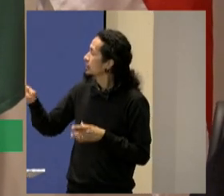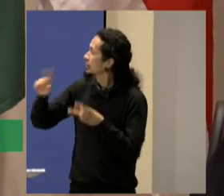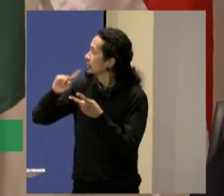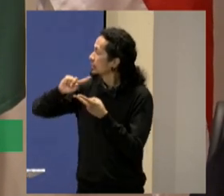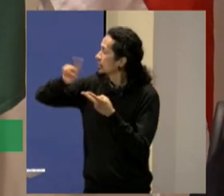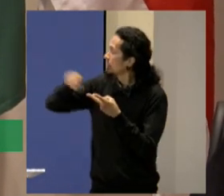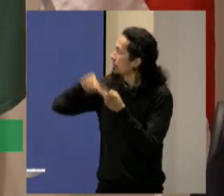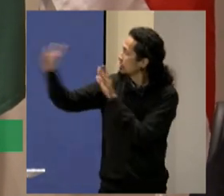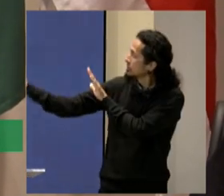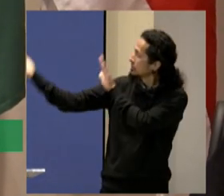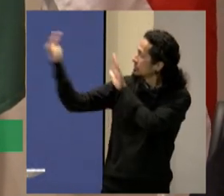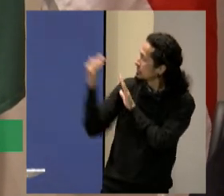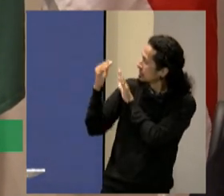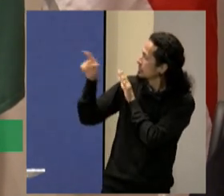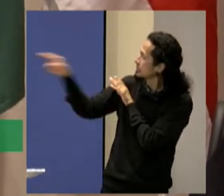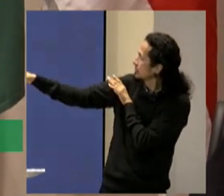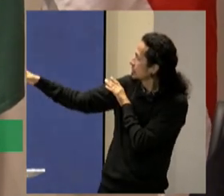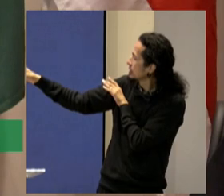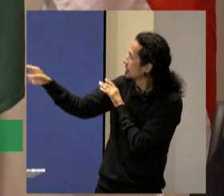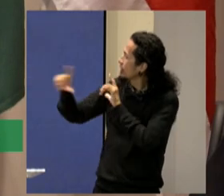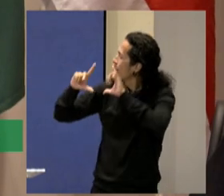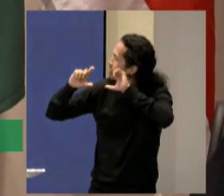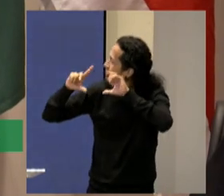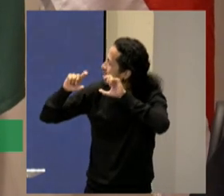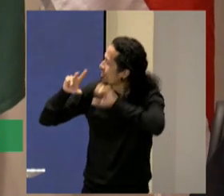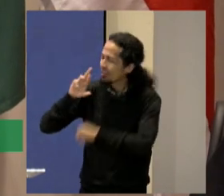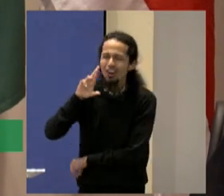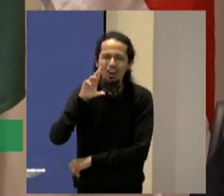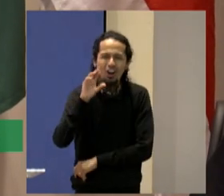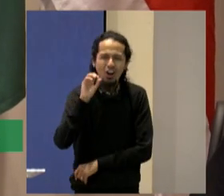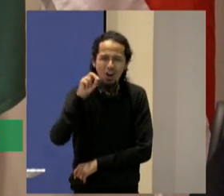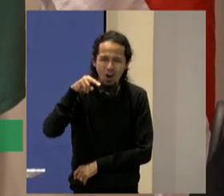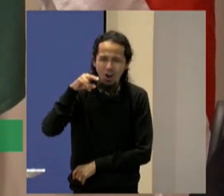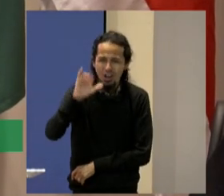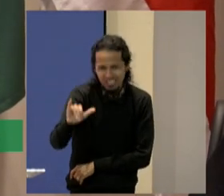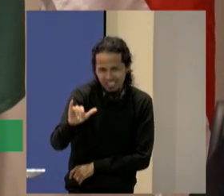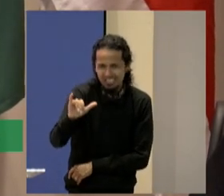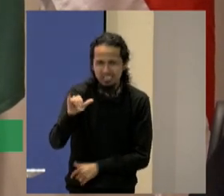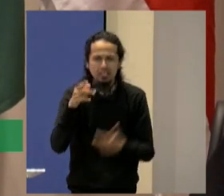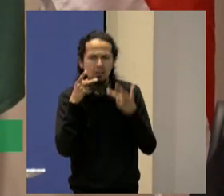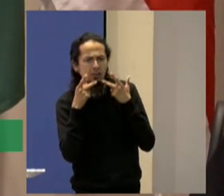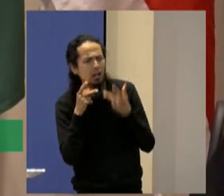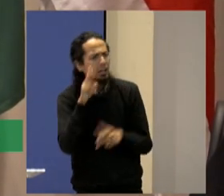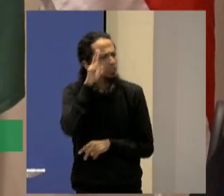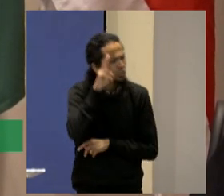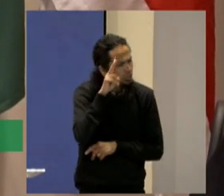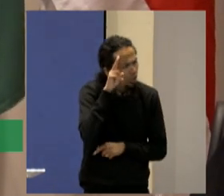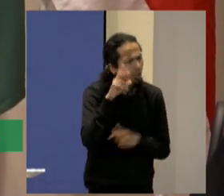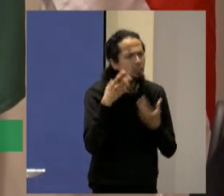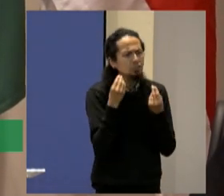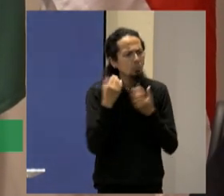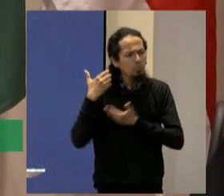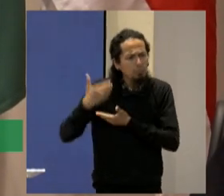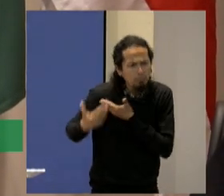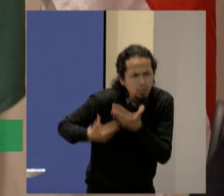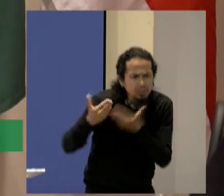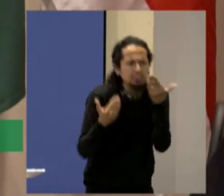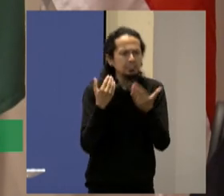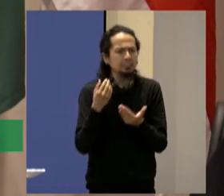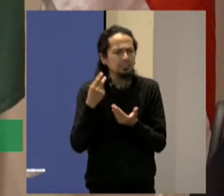fotógrafo, conta também a toda a sua seu processo de criação